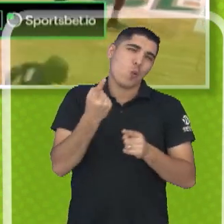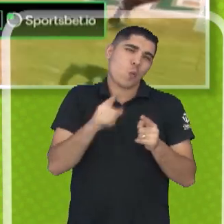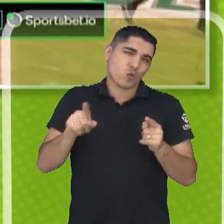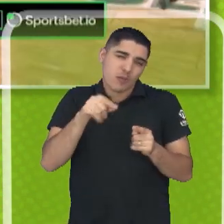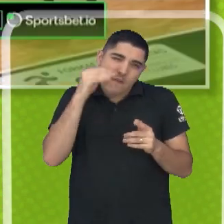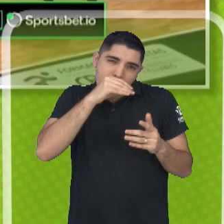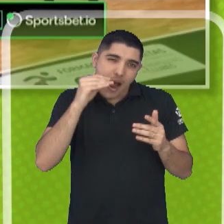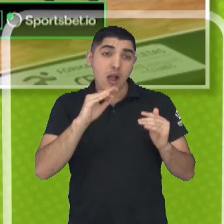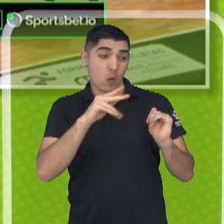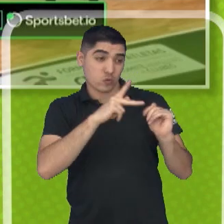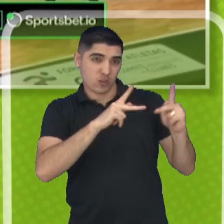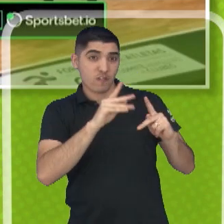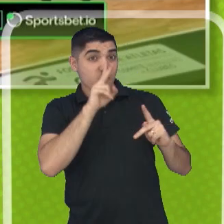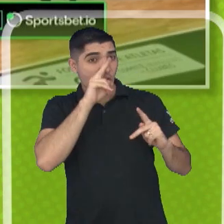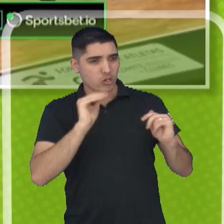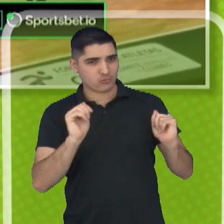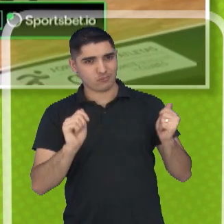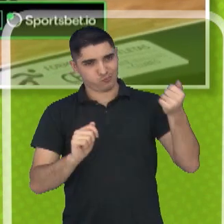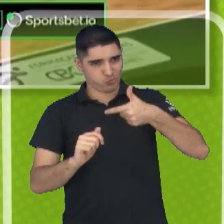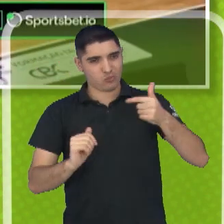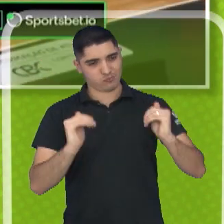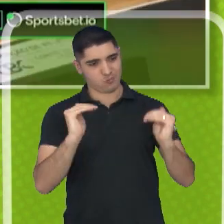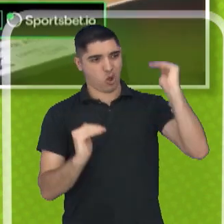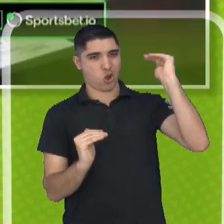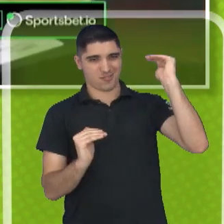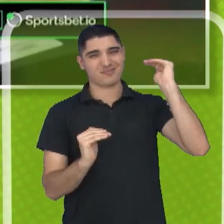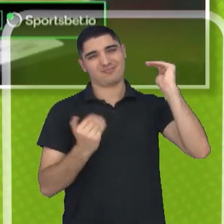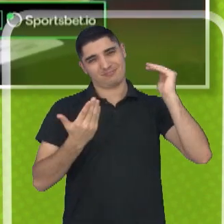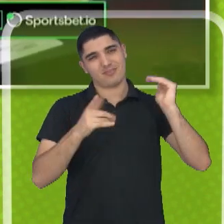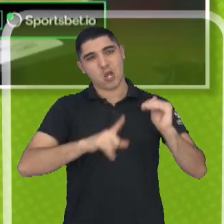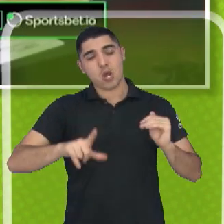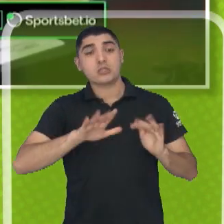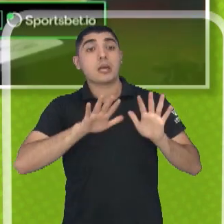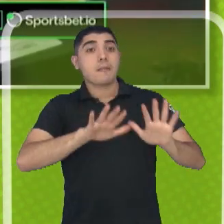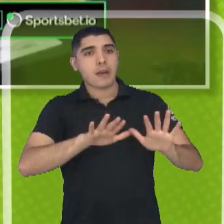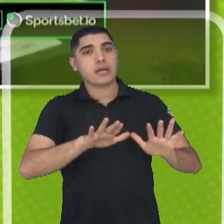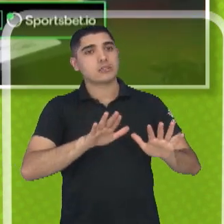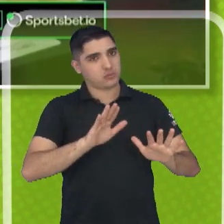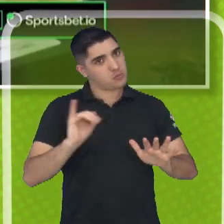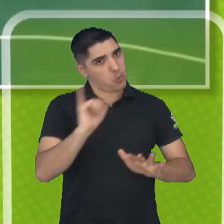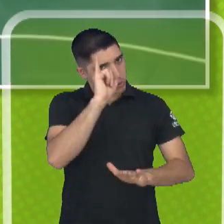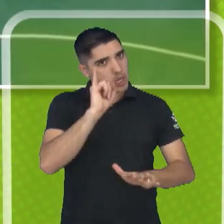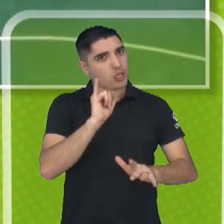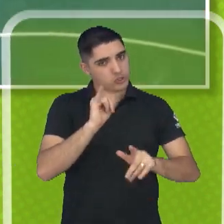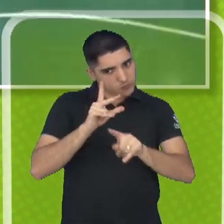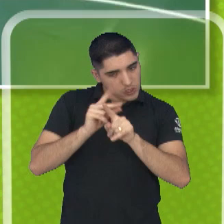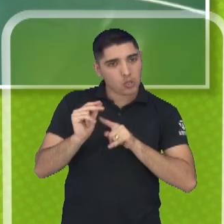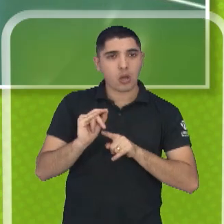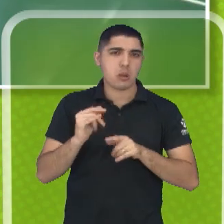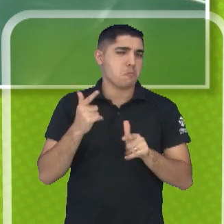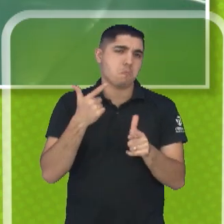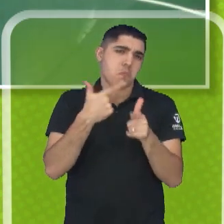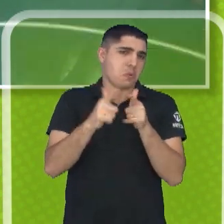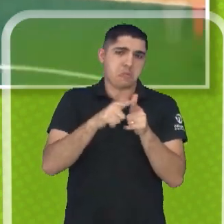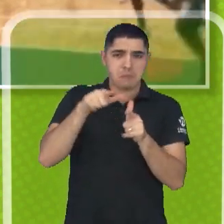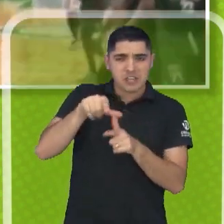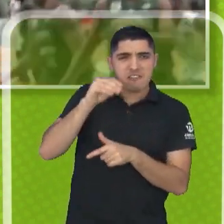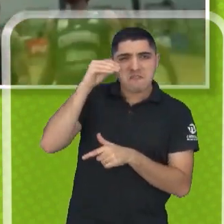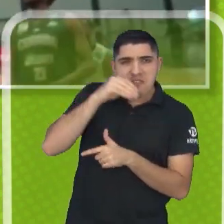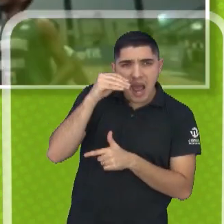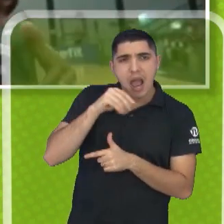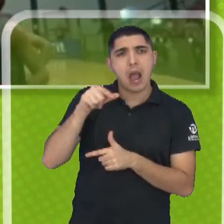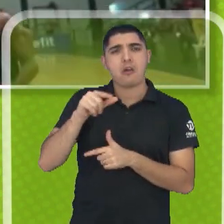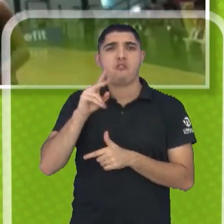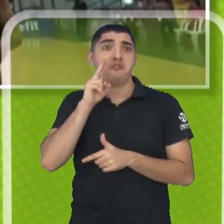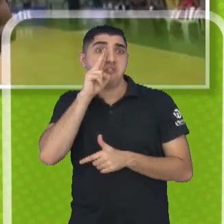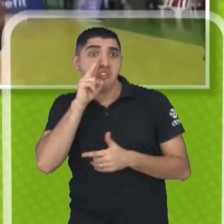essa diferença de pontos também é muito grande, né? Mas outra vitória importantíssima do São José, não importa se o time está muito lá